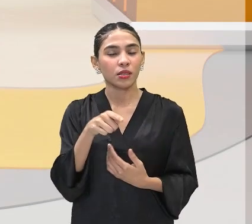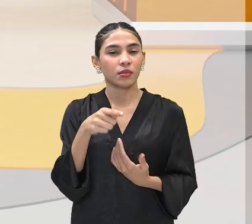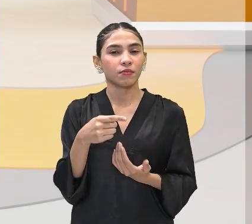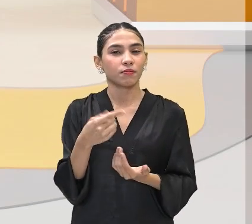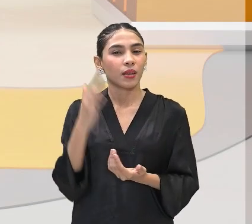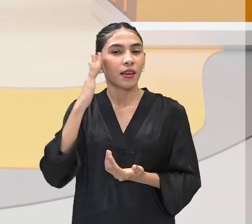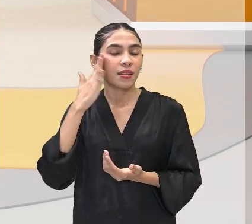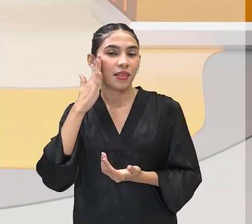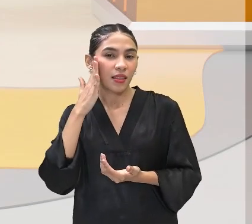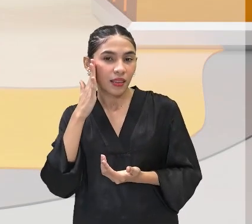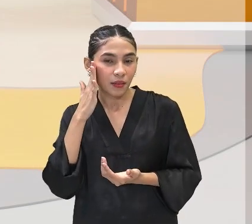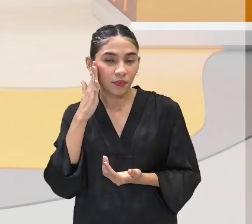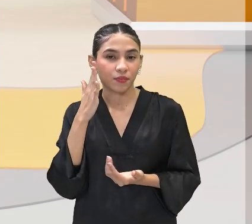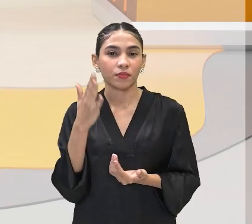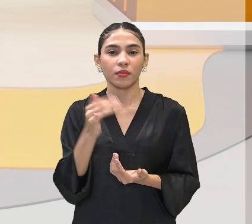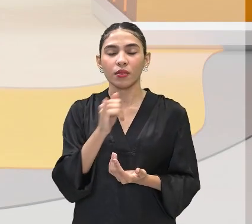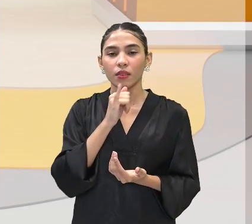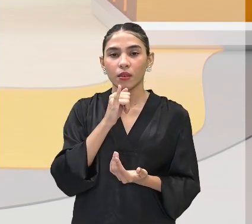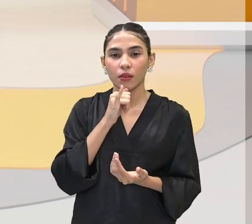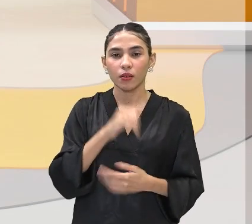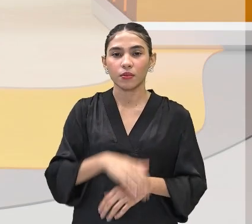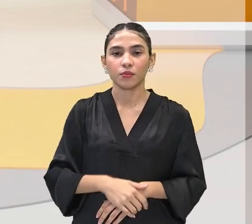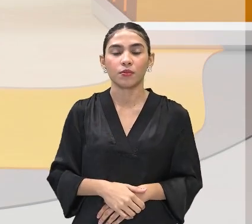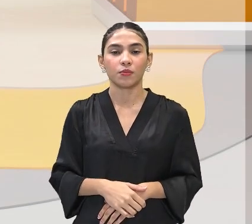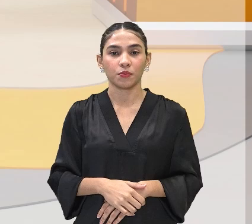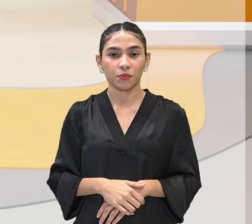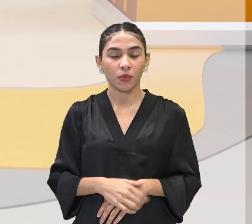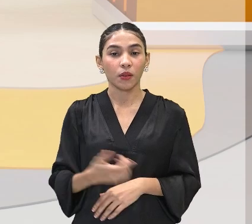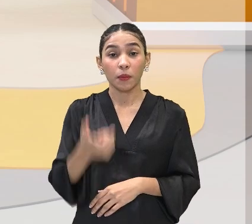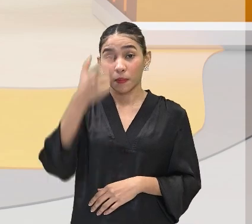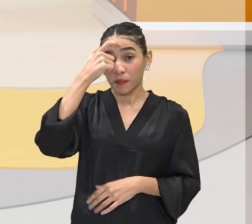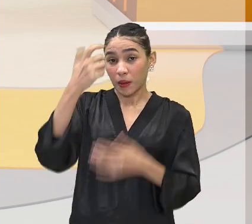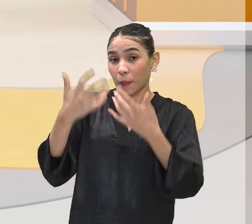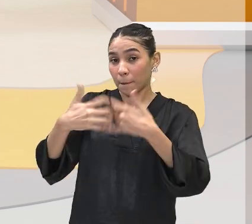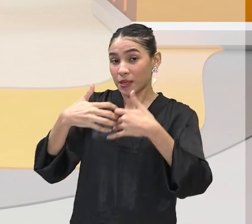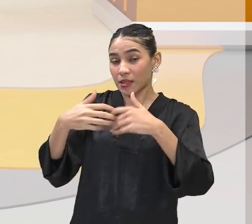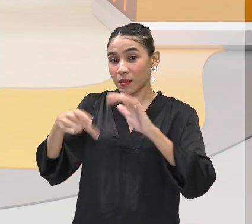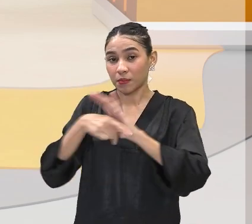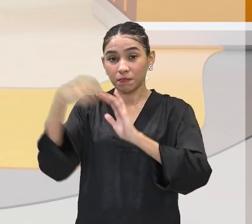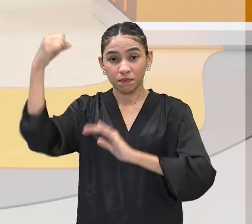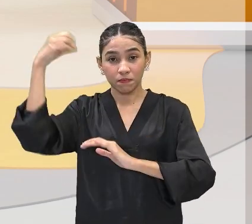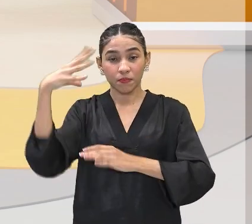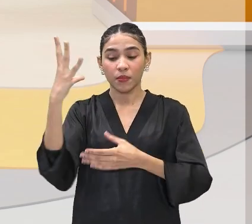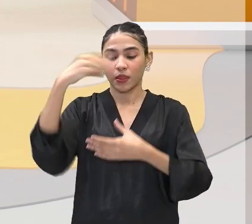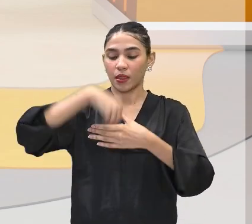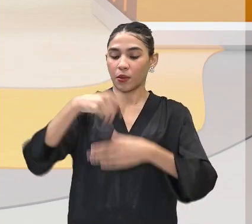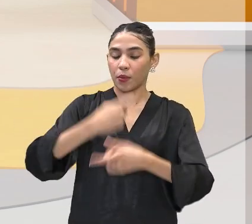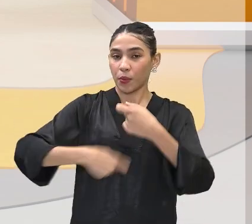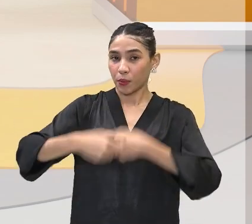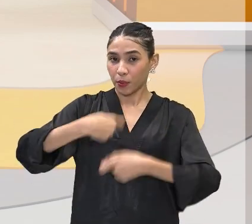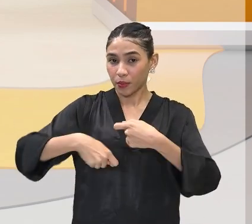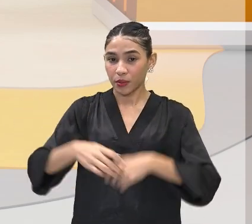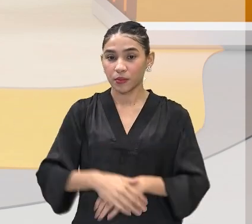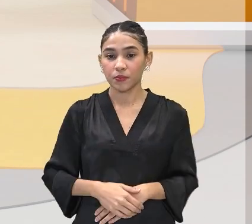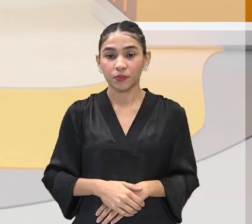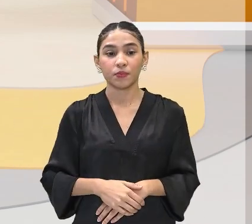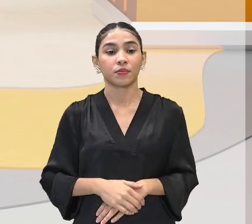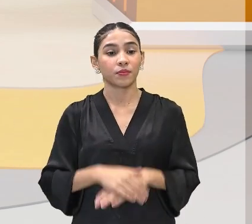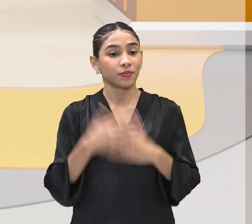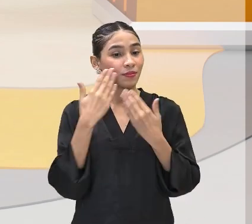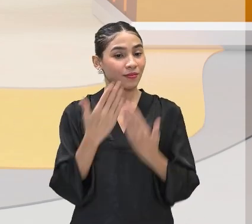compreendermos a questão do pensar iluminista dentro da economia. E aqui o